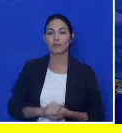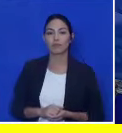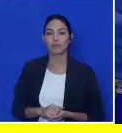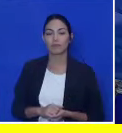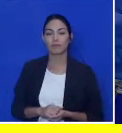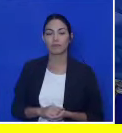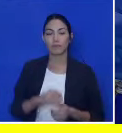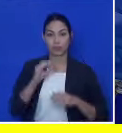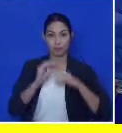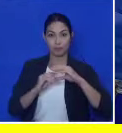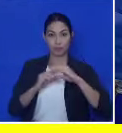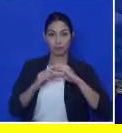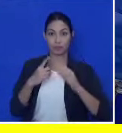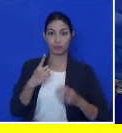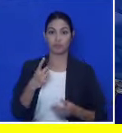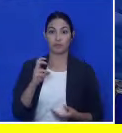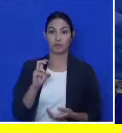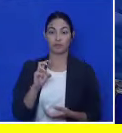Lembrando que este é o concurso número